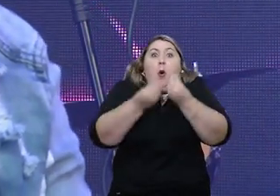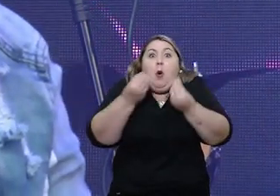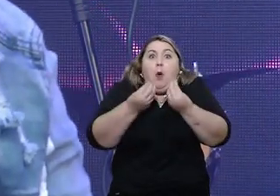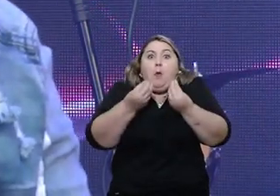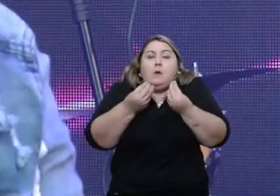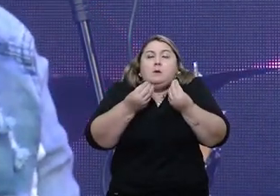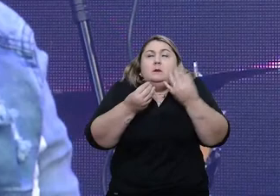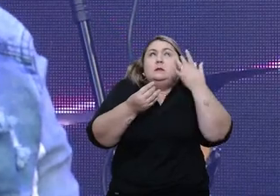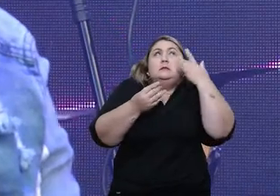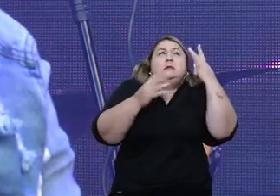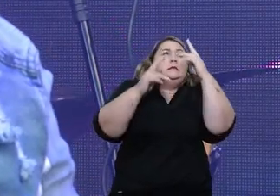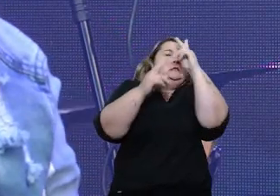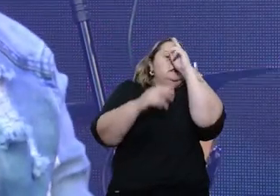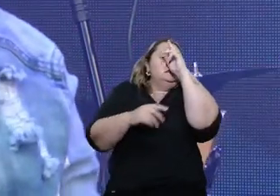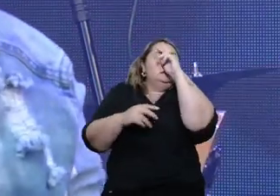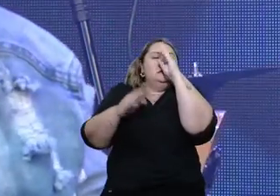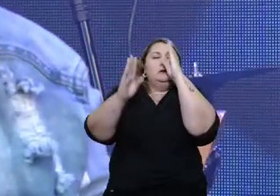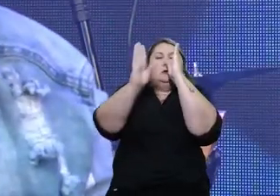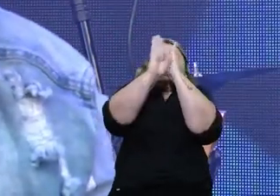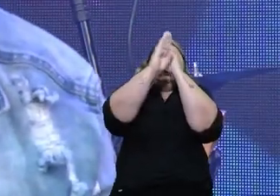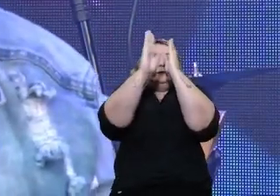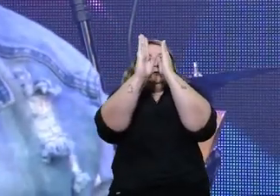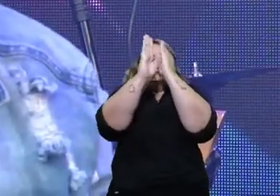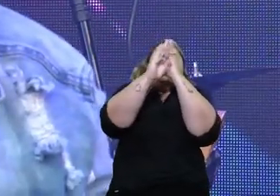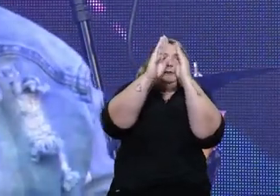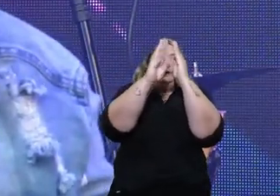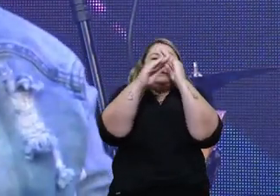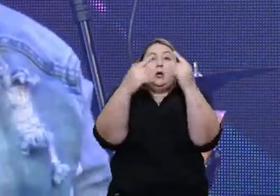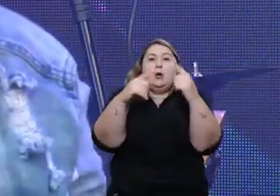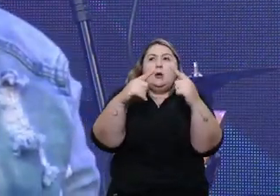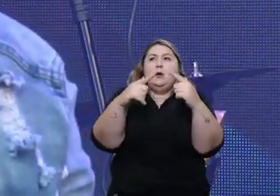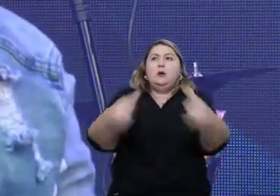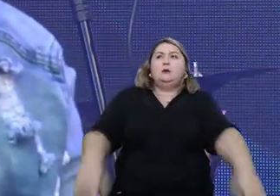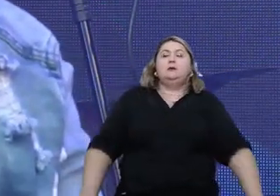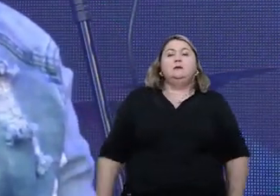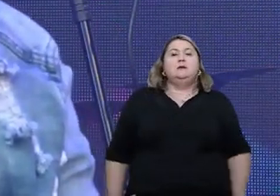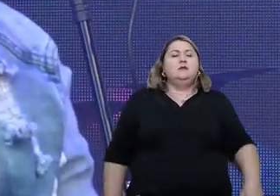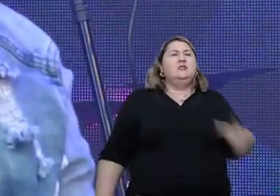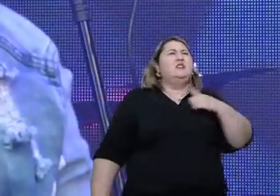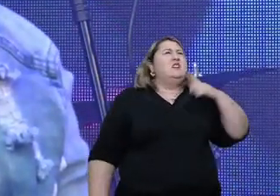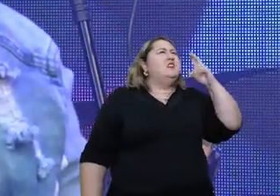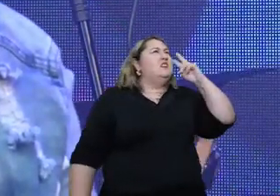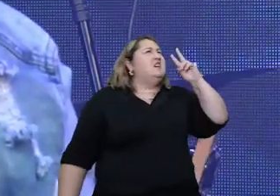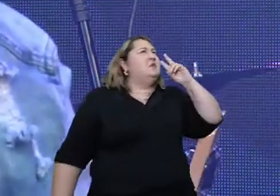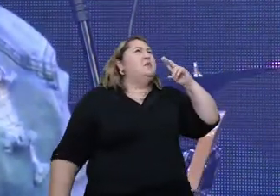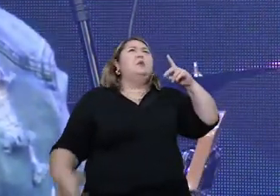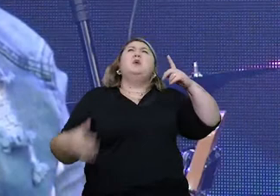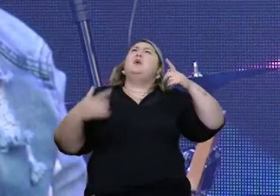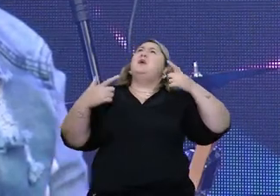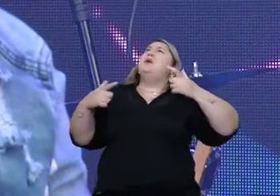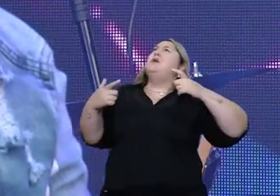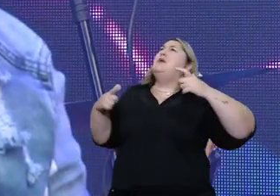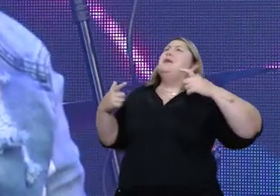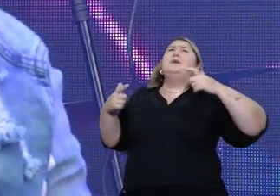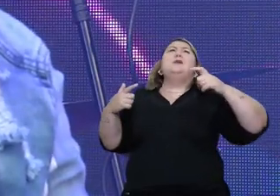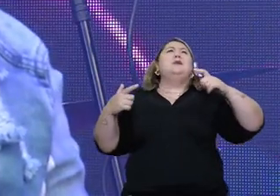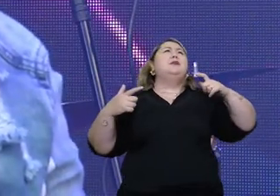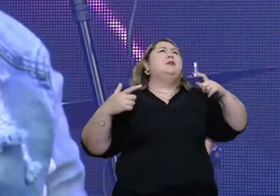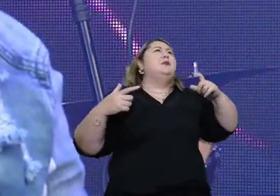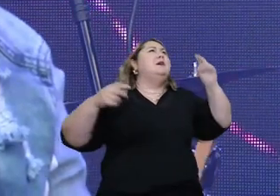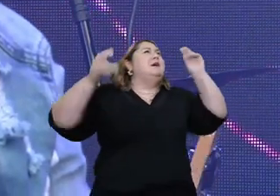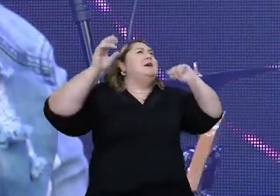Sair de que jeito? Se nem sei onde estou. Muito vagamente me lembro